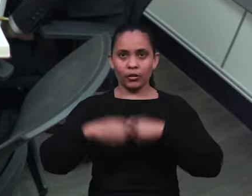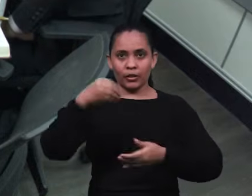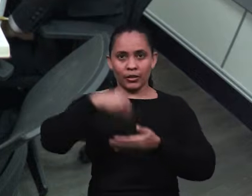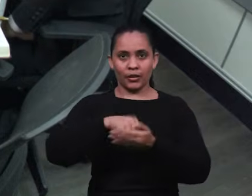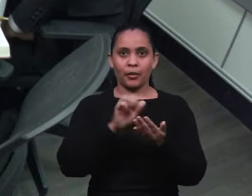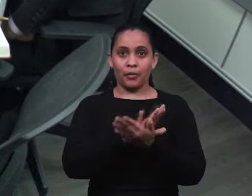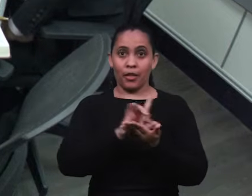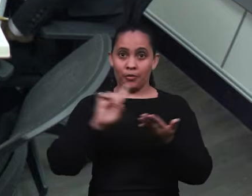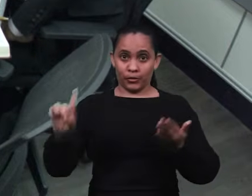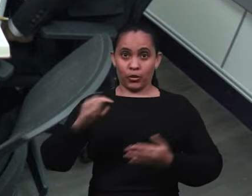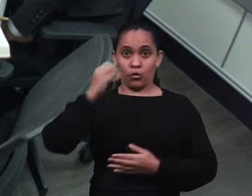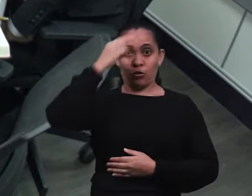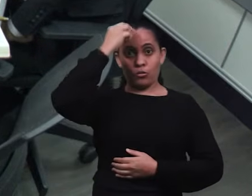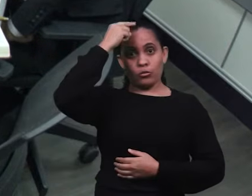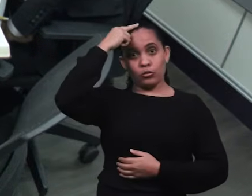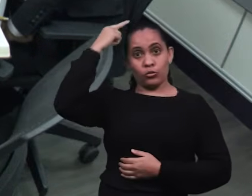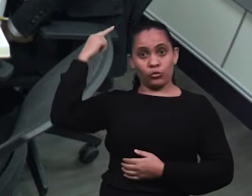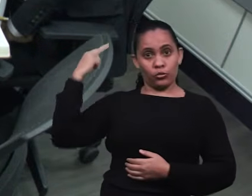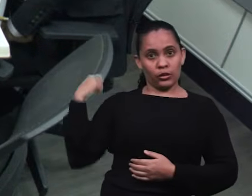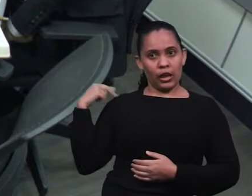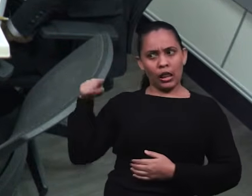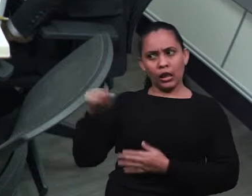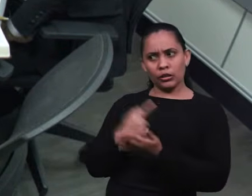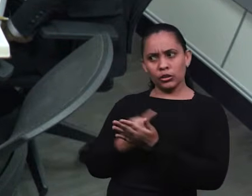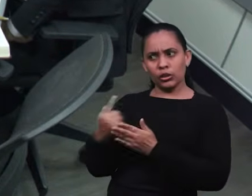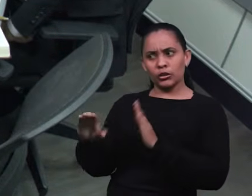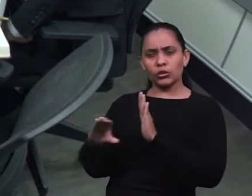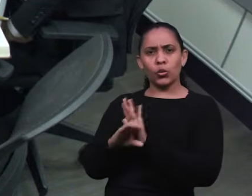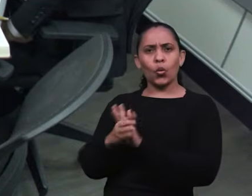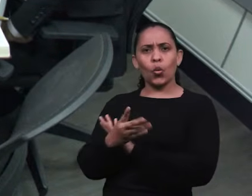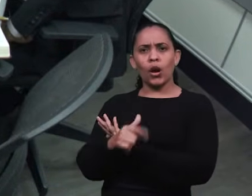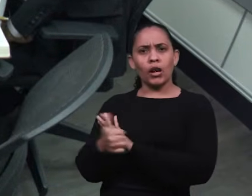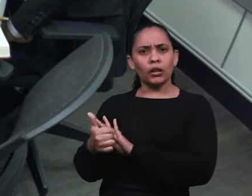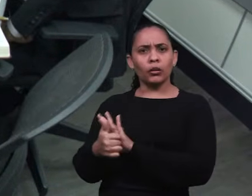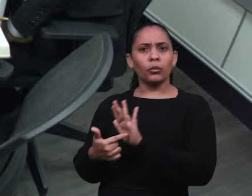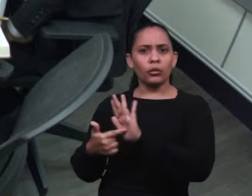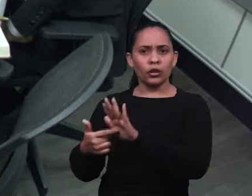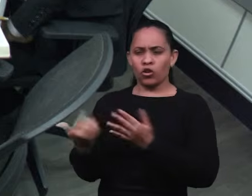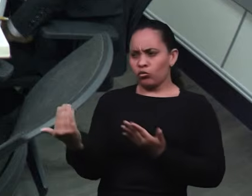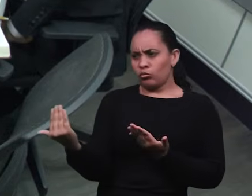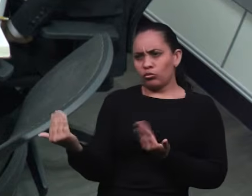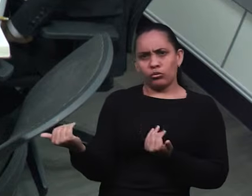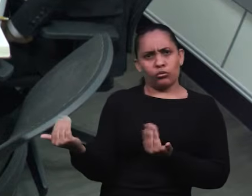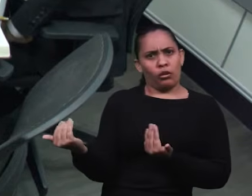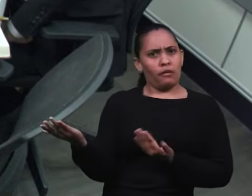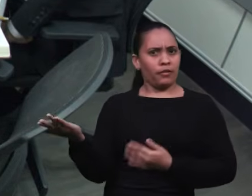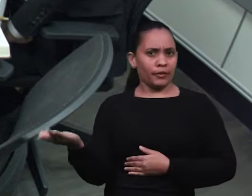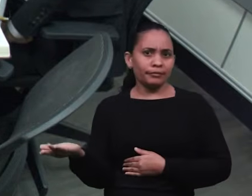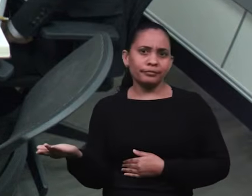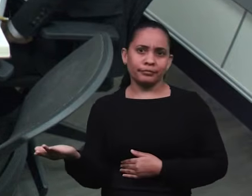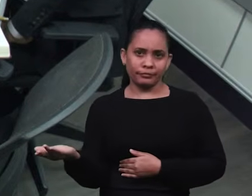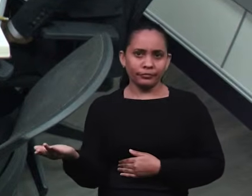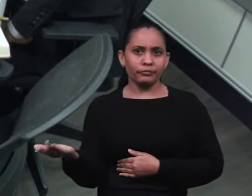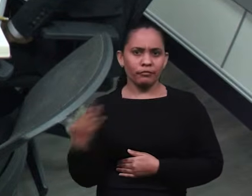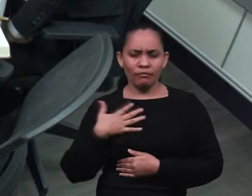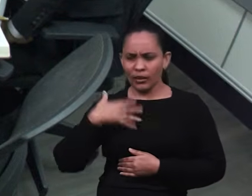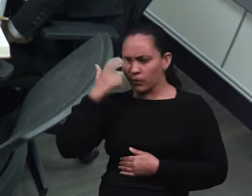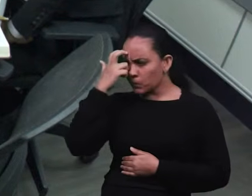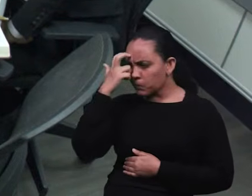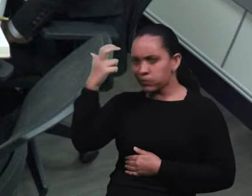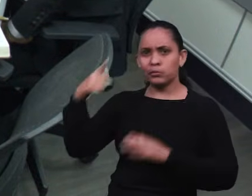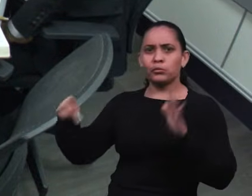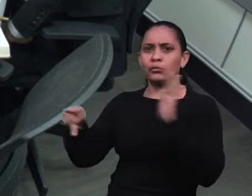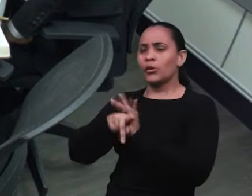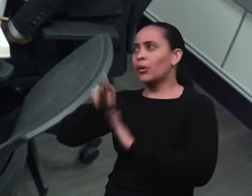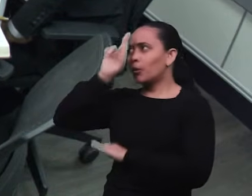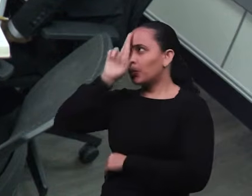administrador? José, no Egito, lá em Gênesis 41. José é um jovem, com sabedoria